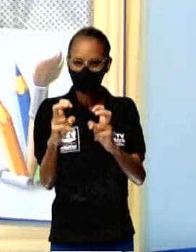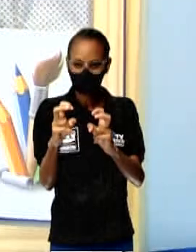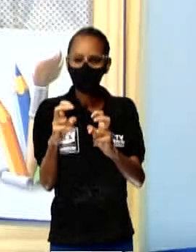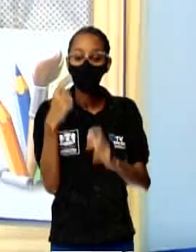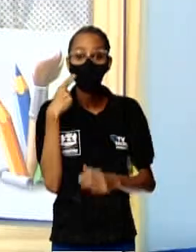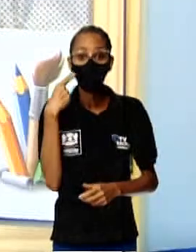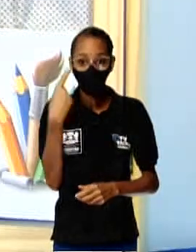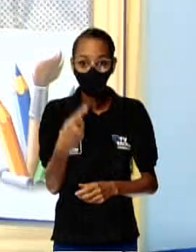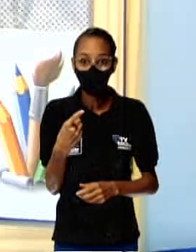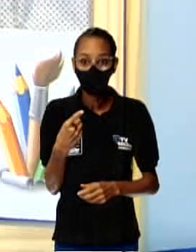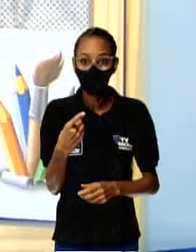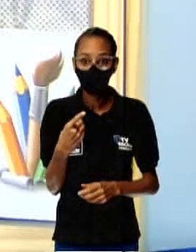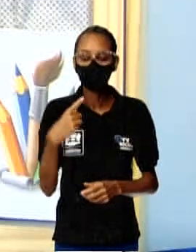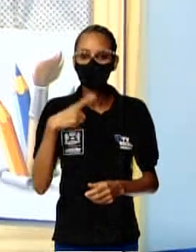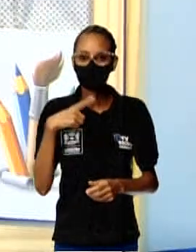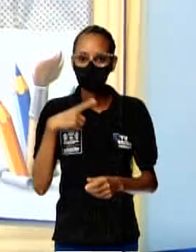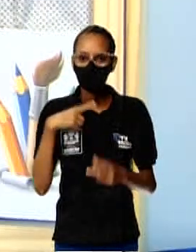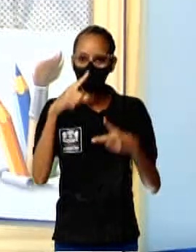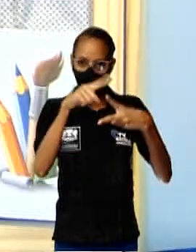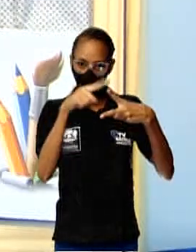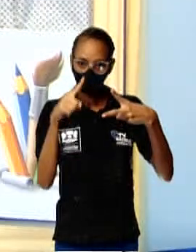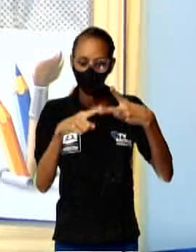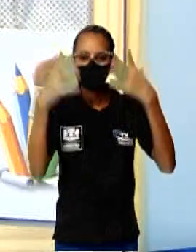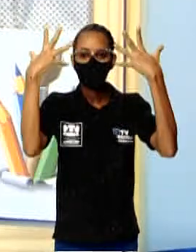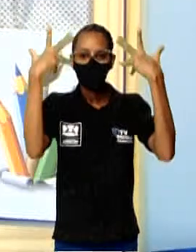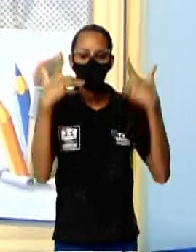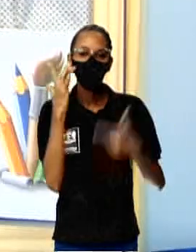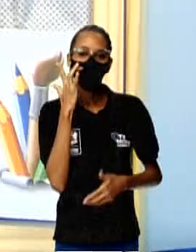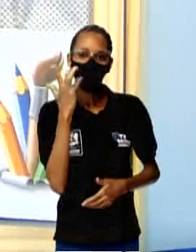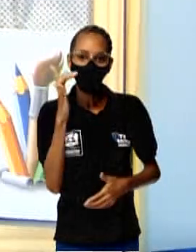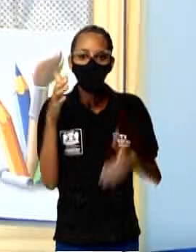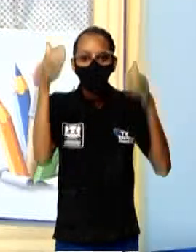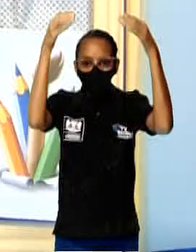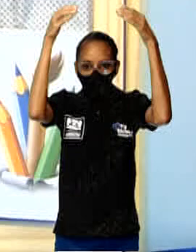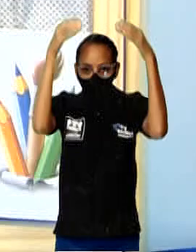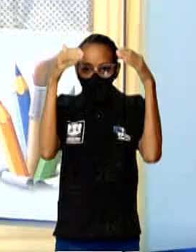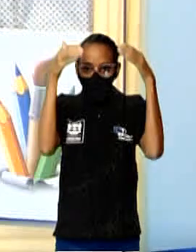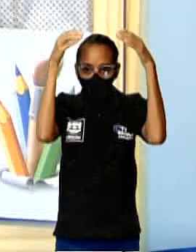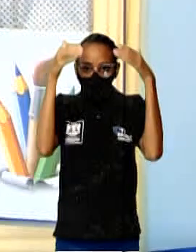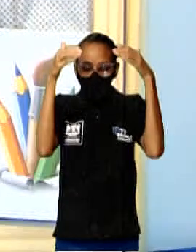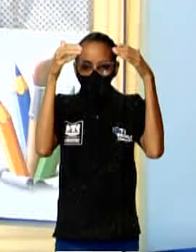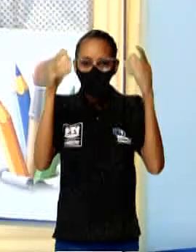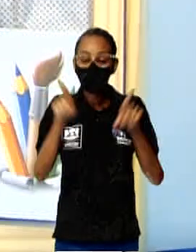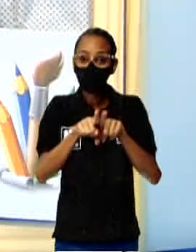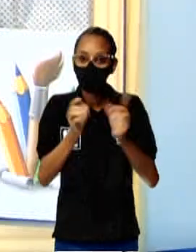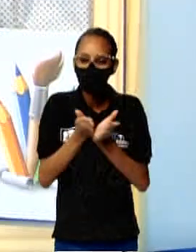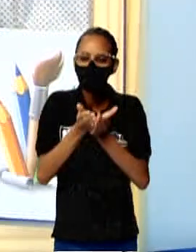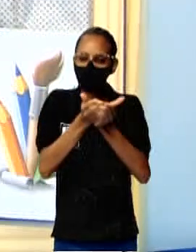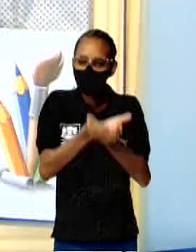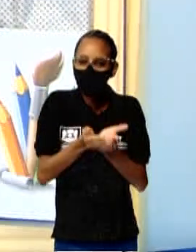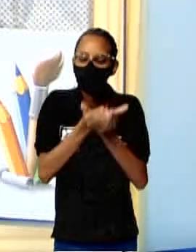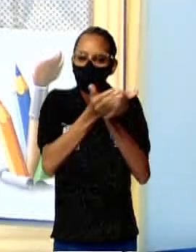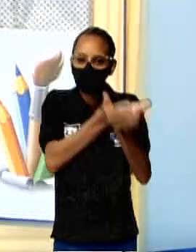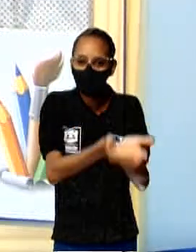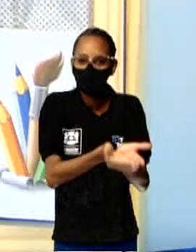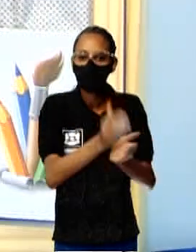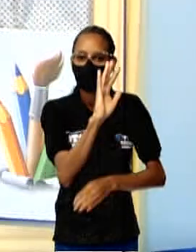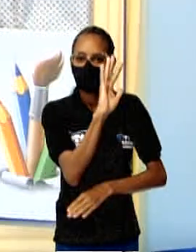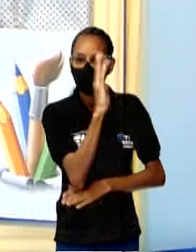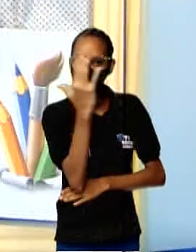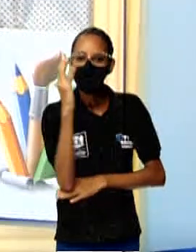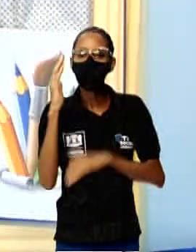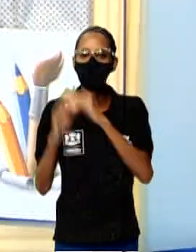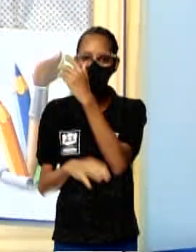Então olha aqui olha os Dois Leões de ouro a coroa de mural jangadas e a árvore símbolo